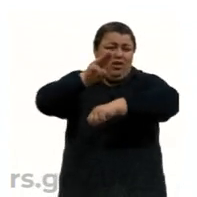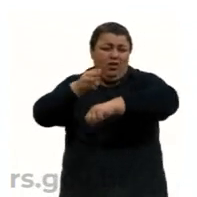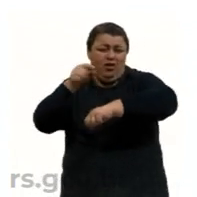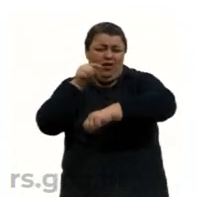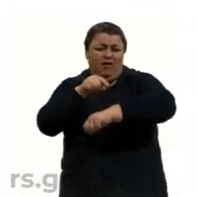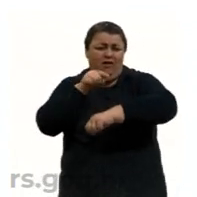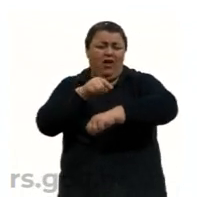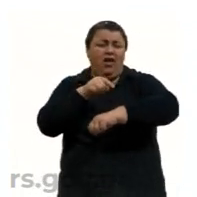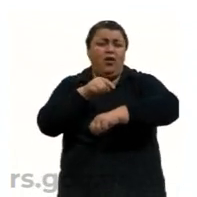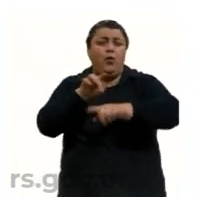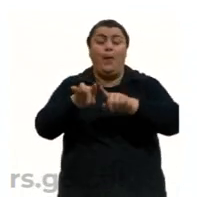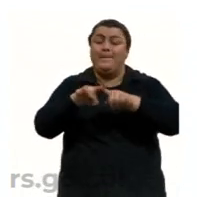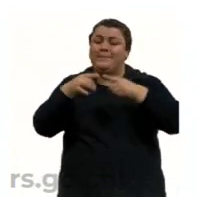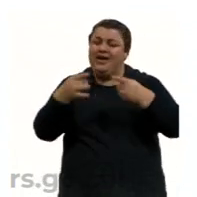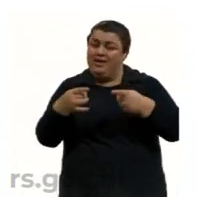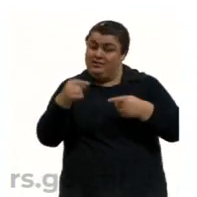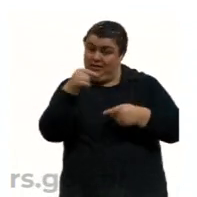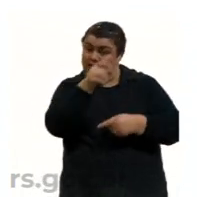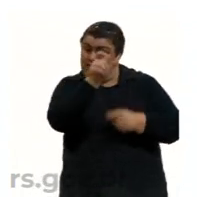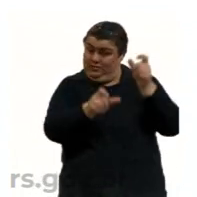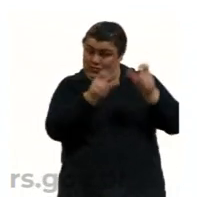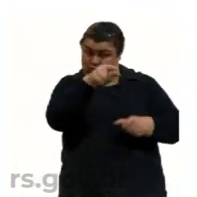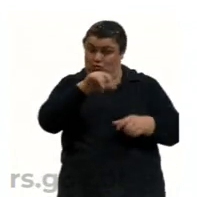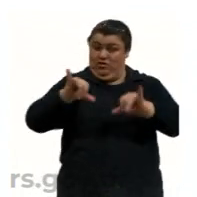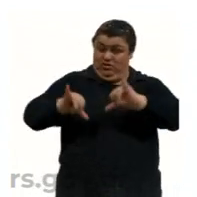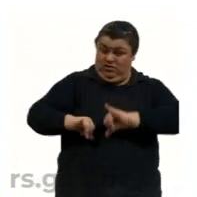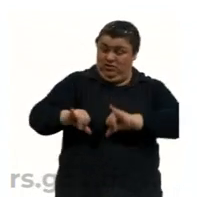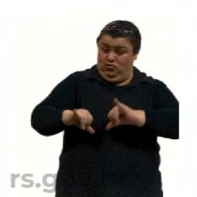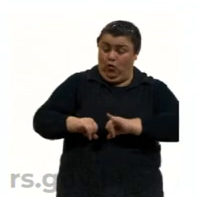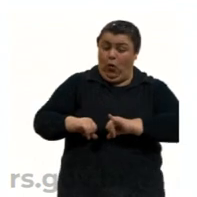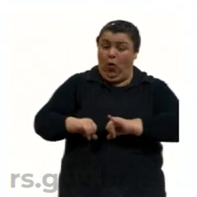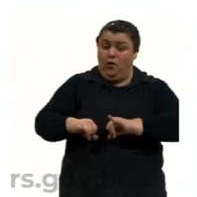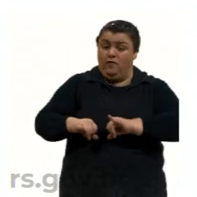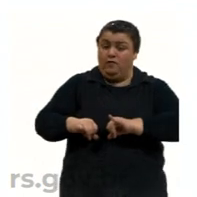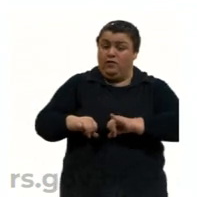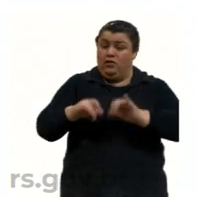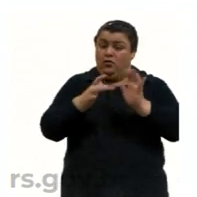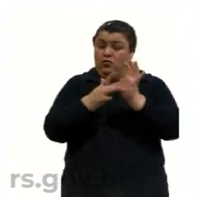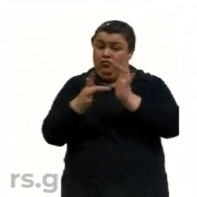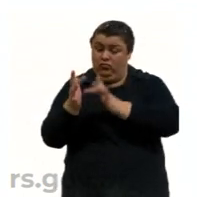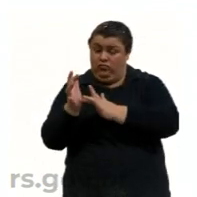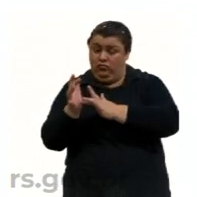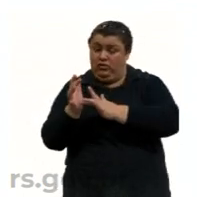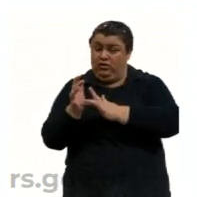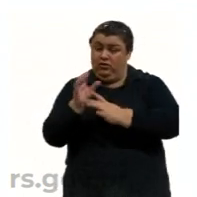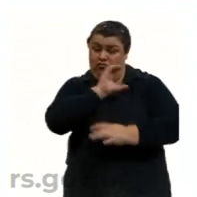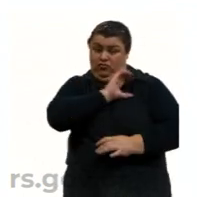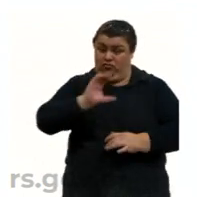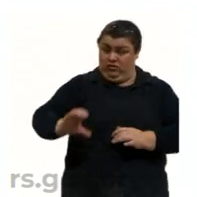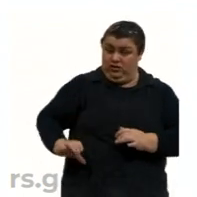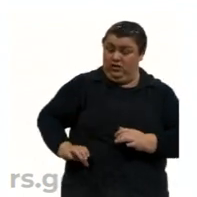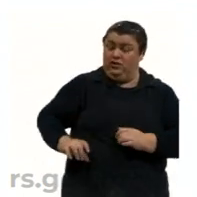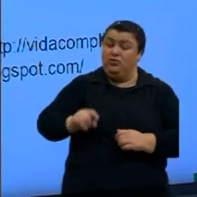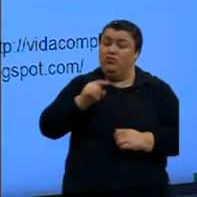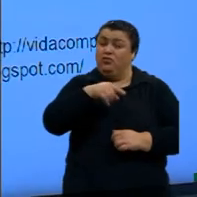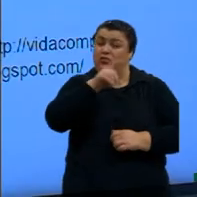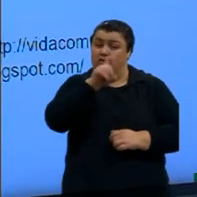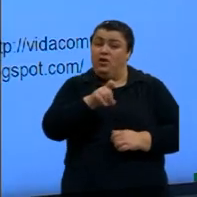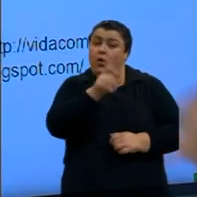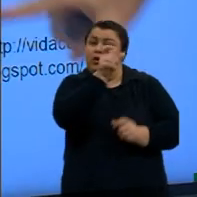converte se com isso mas as mesmas pessoas que se compadecem com o sofrimento de Jesus Cristo são as pessoas